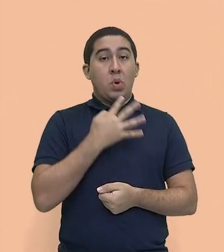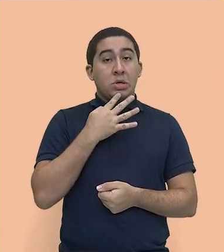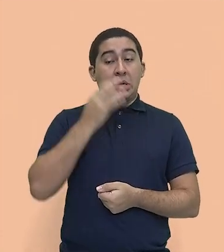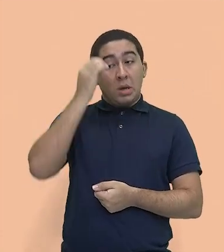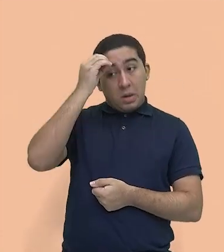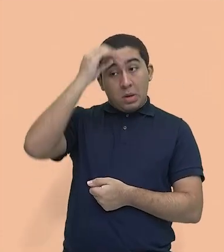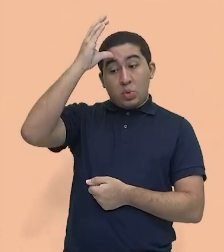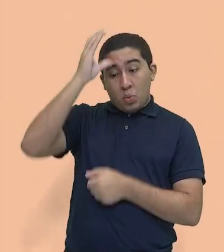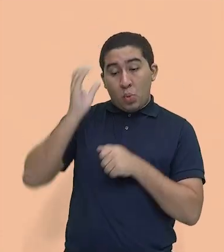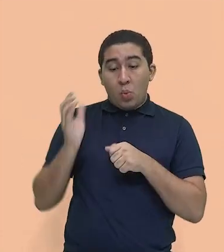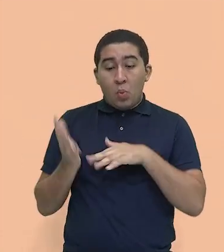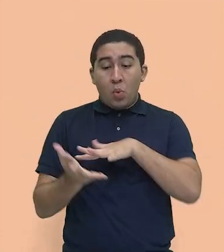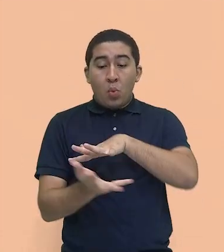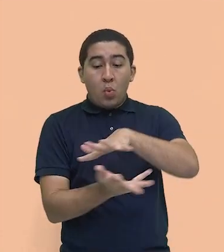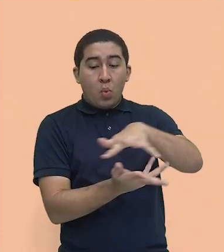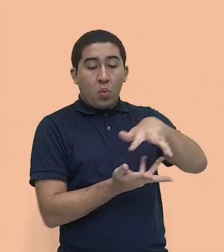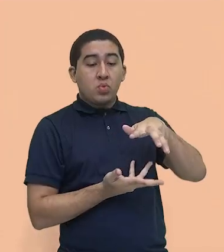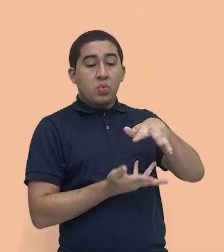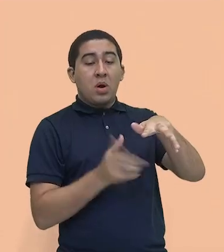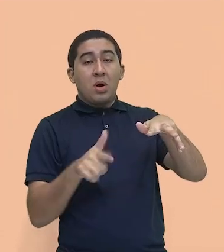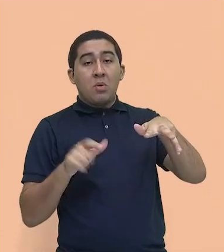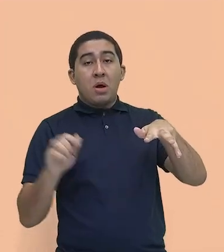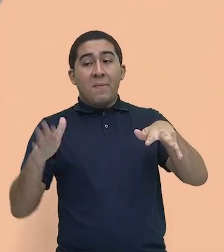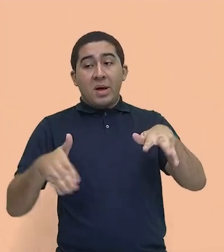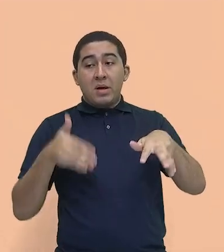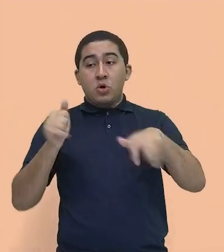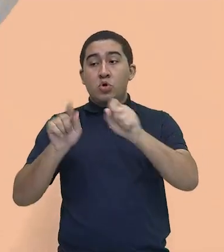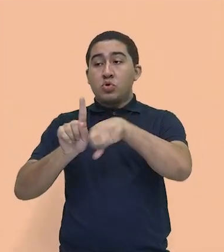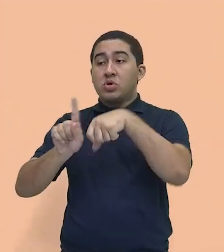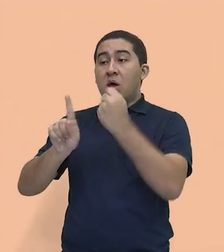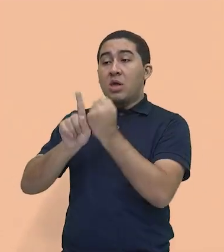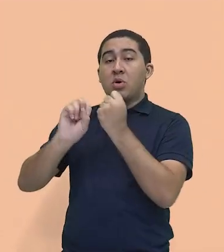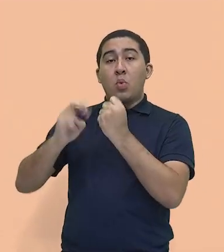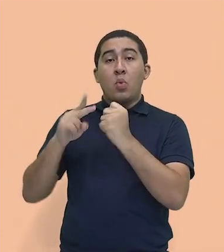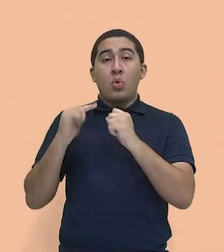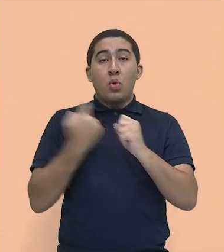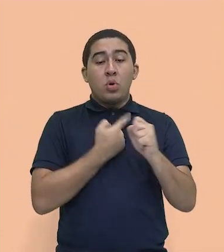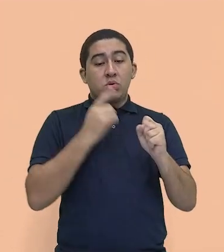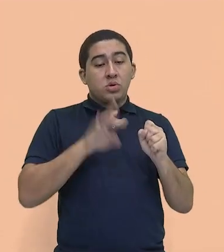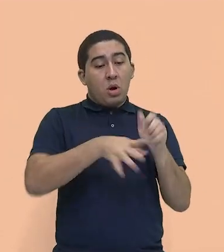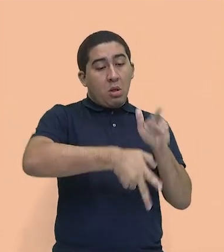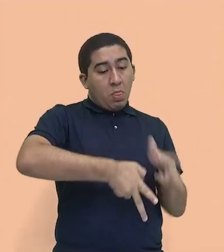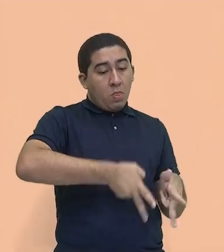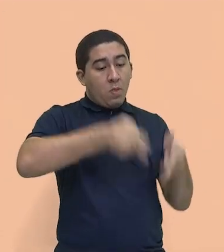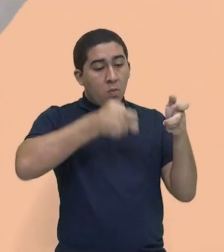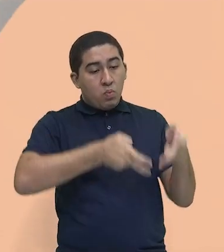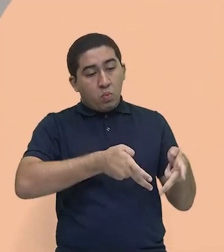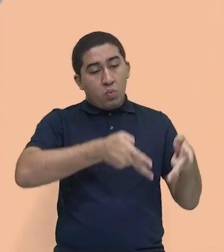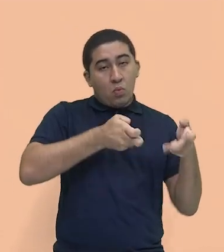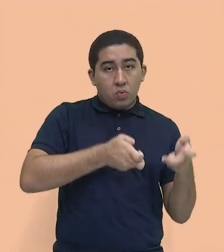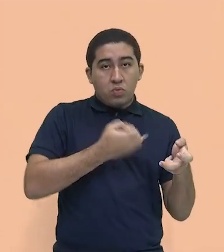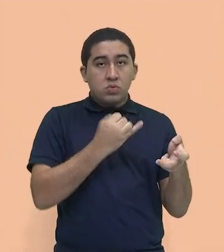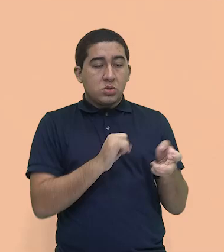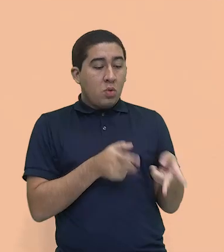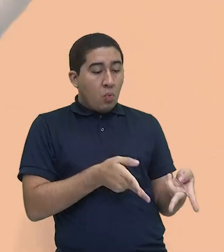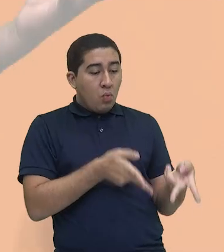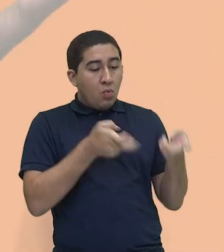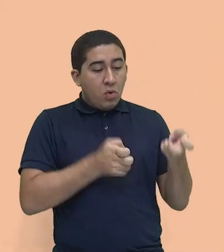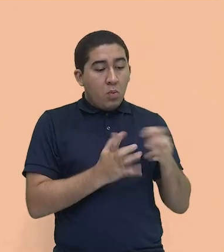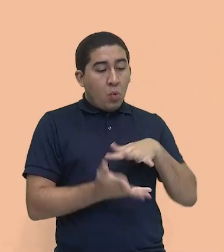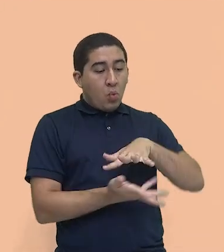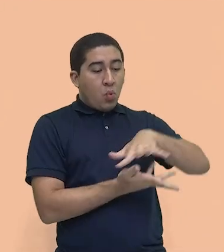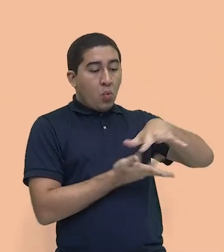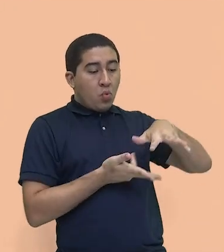para usufruir dele para o bem da humanidade ou nós estamos explorando esse mundo? E ao explorar esse mundo, nós